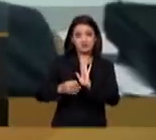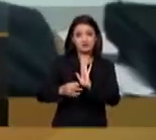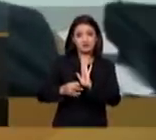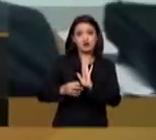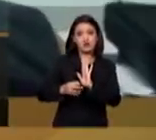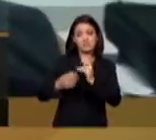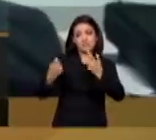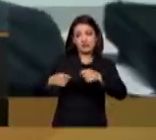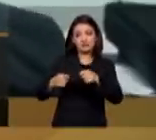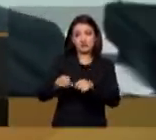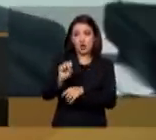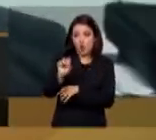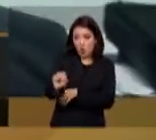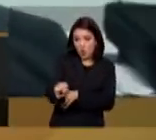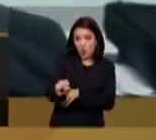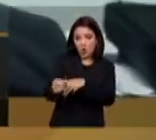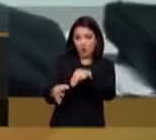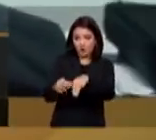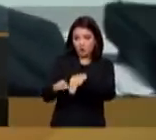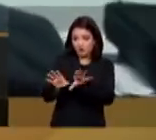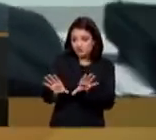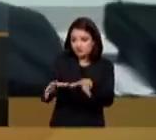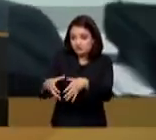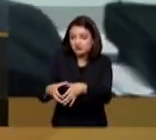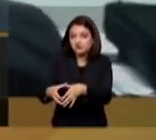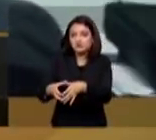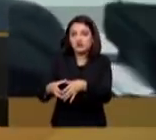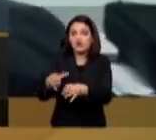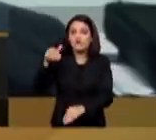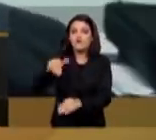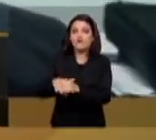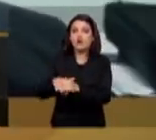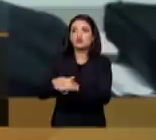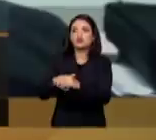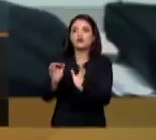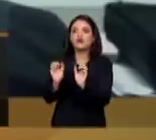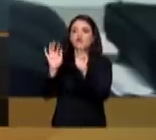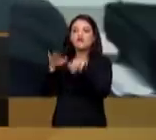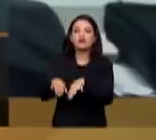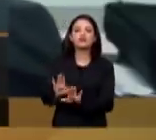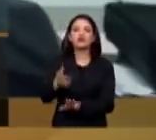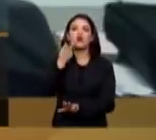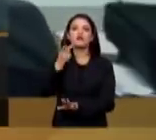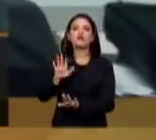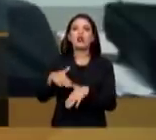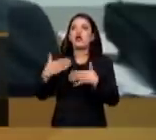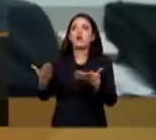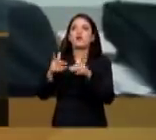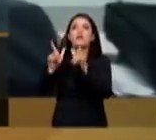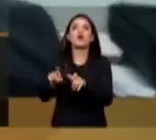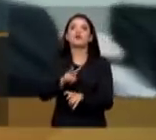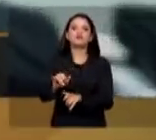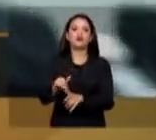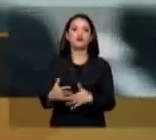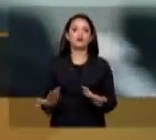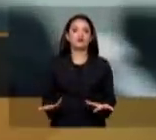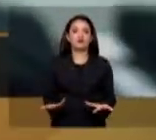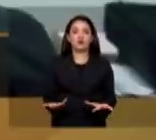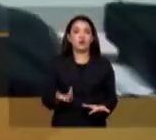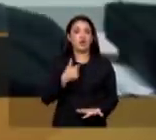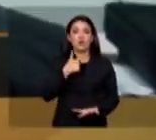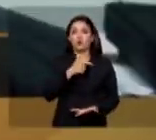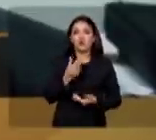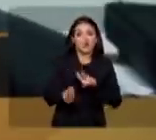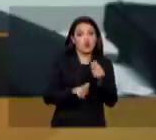Vara Federal de Curitiba para julgar o ex-presidente Lula. Indicação do juiz escorrido. Então, eu não teria mais como votar se São